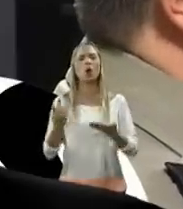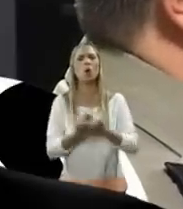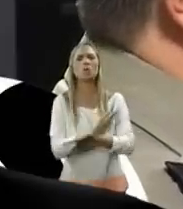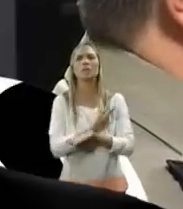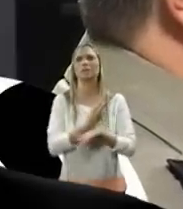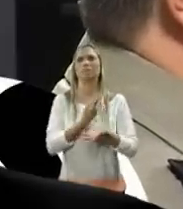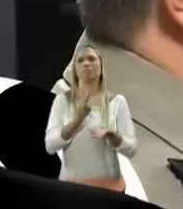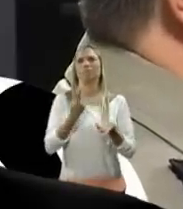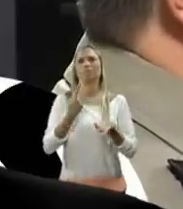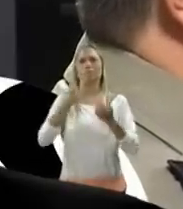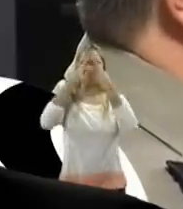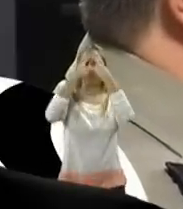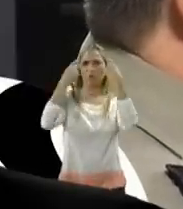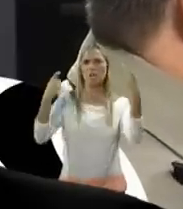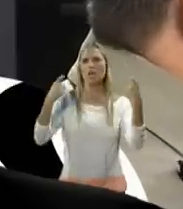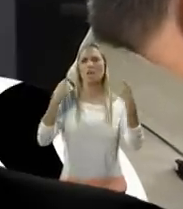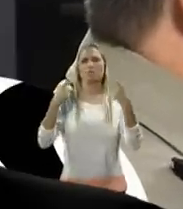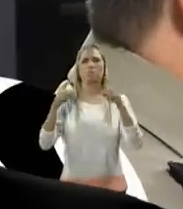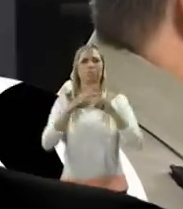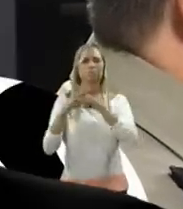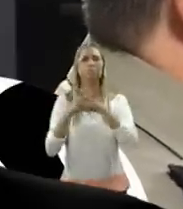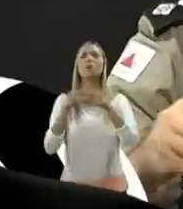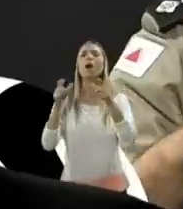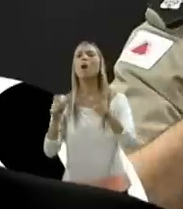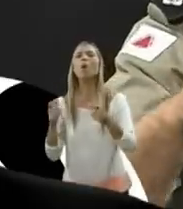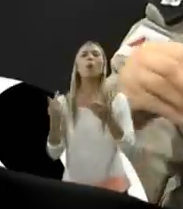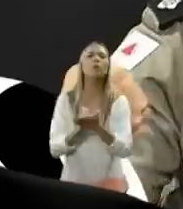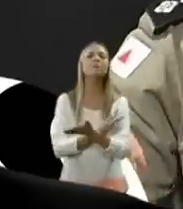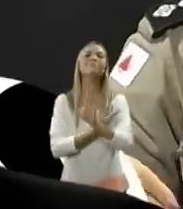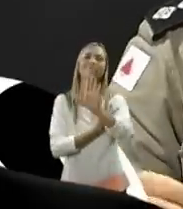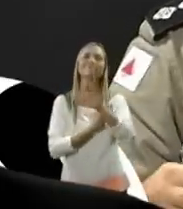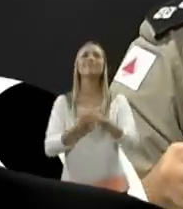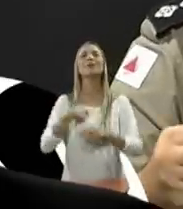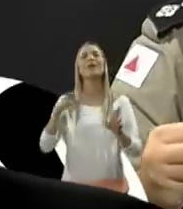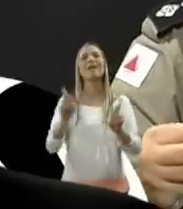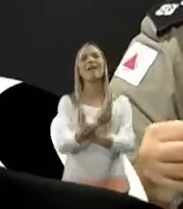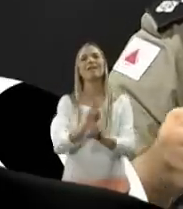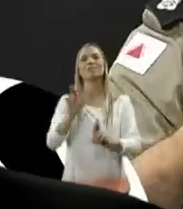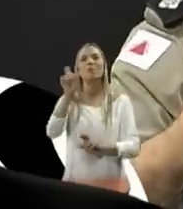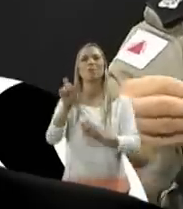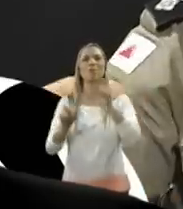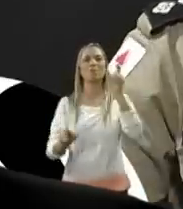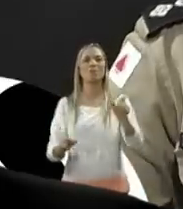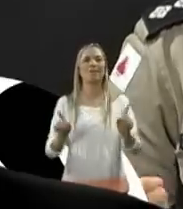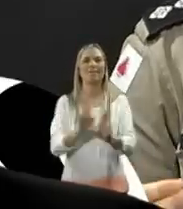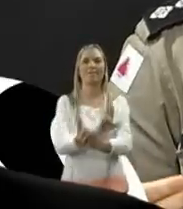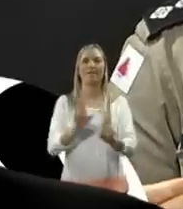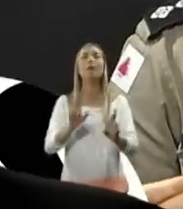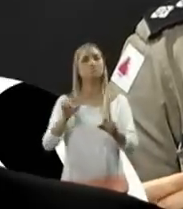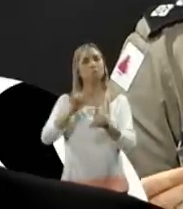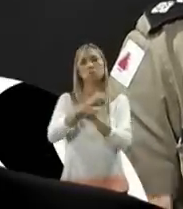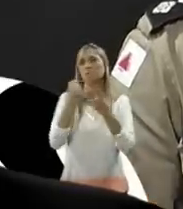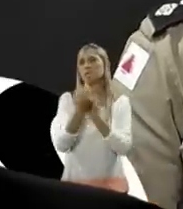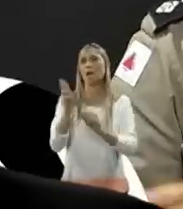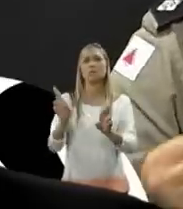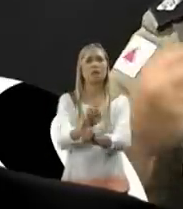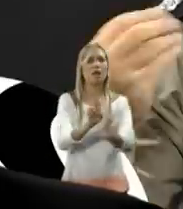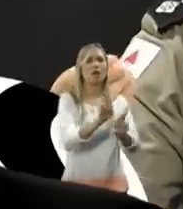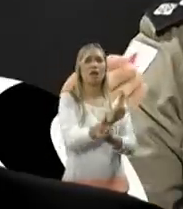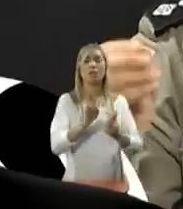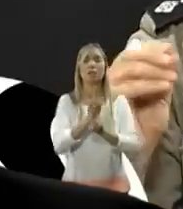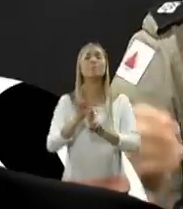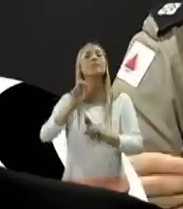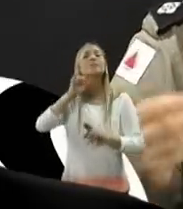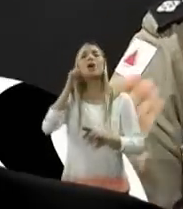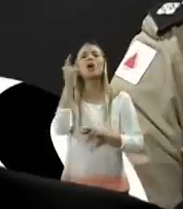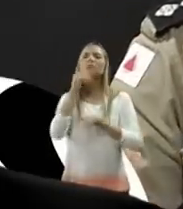desse estabelecimento da violência, de onde está a violência, são nas relações interpessoais entre os indivíduos de uma sociedade. Quanto mais